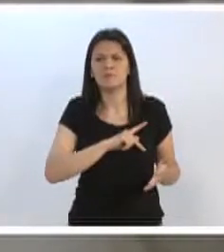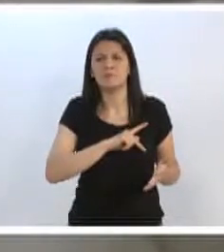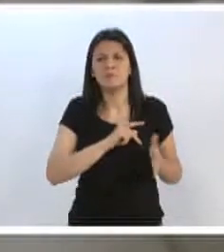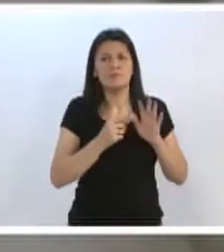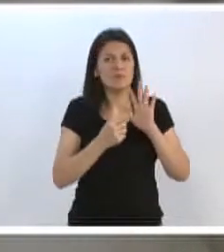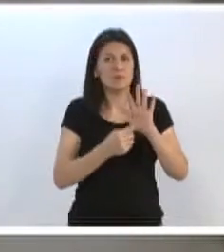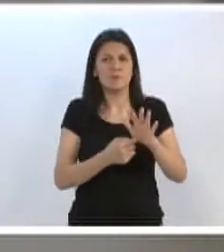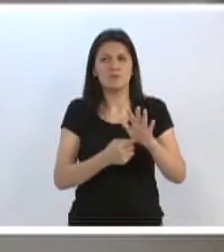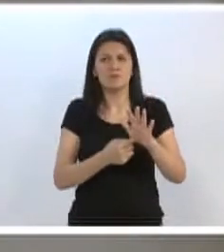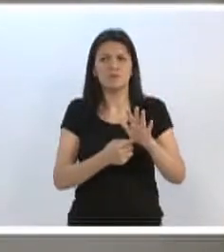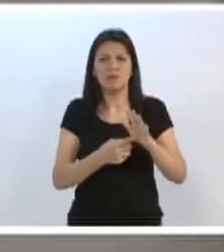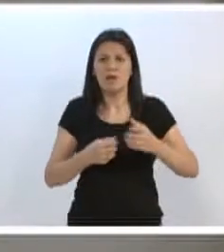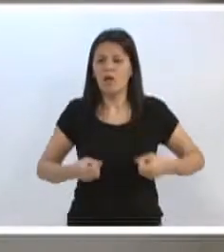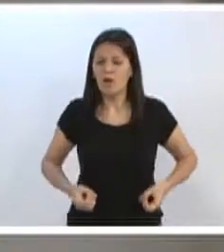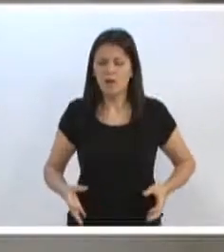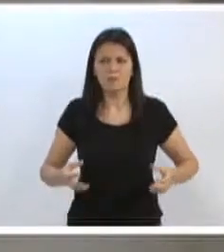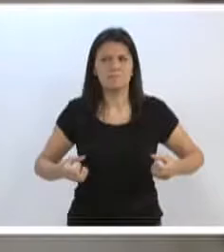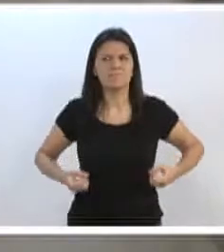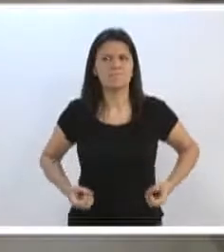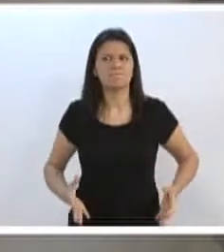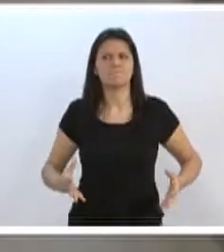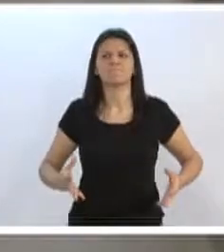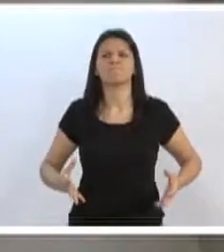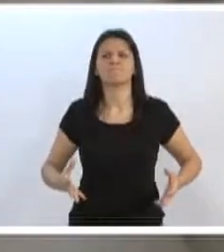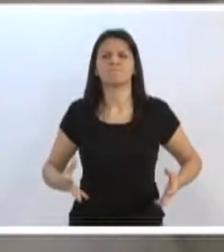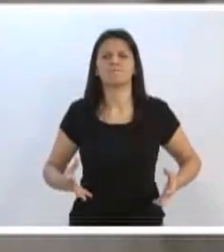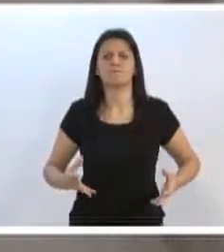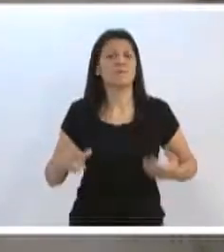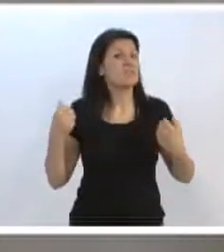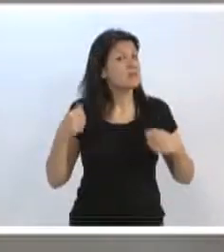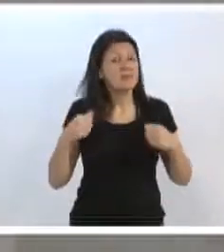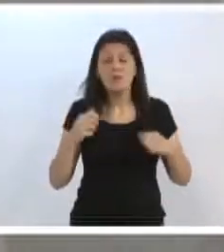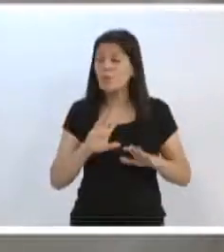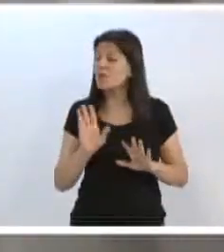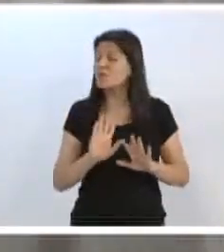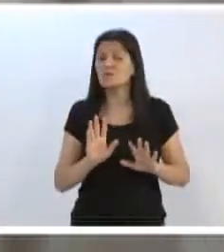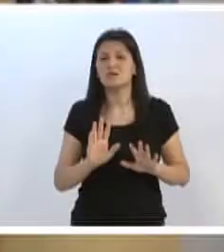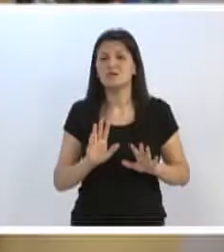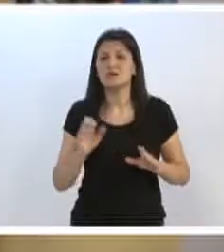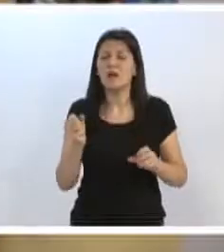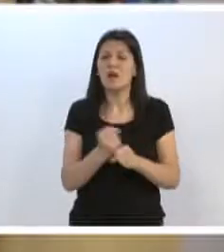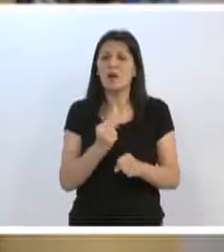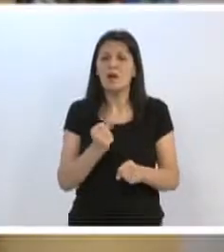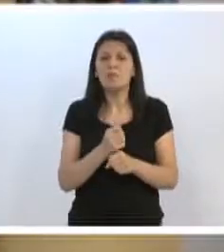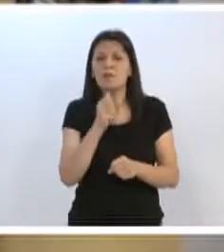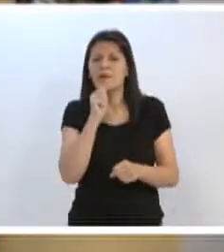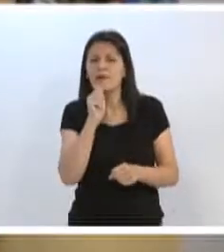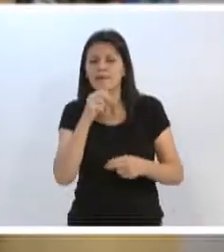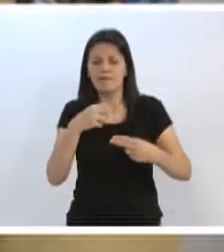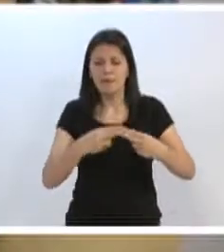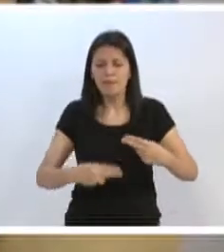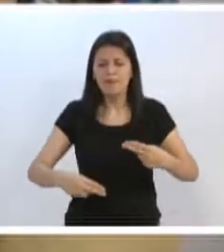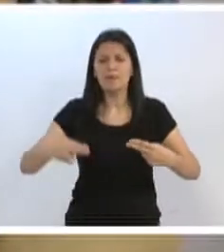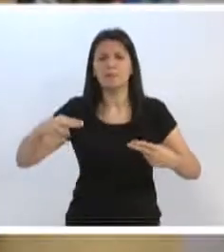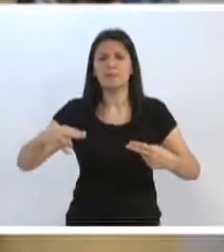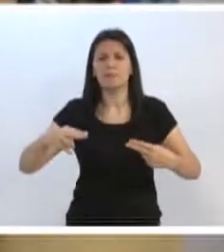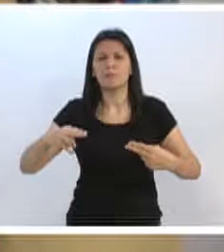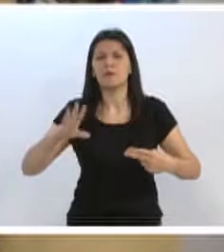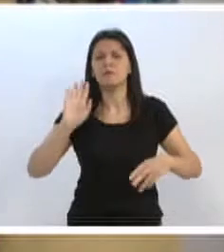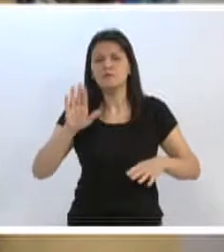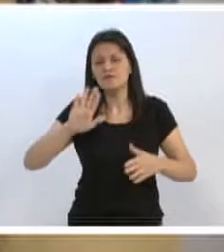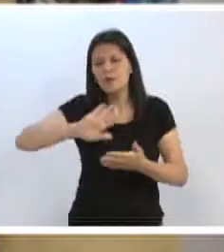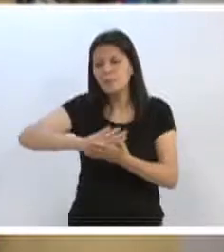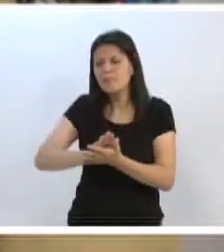população os diversos gastos que a gente tem de forma desnecessária. Sejam obras que ainda não foram inauguradas, que a gente já tem